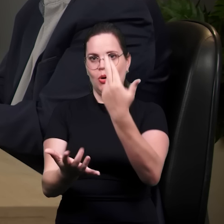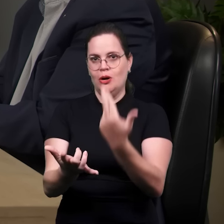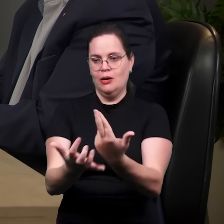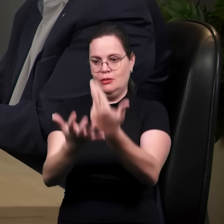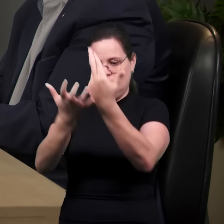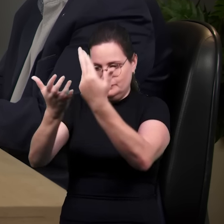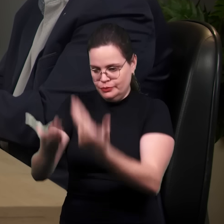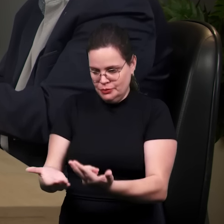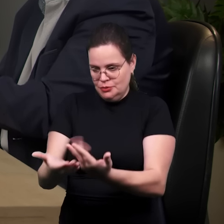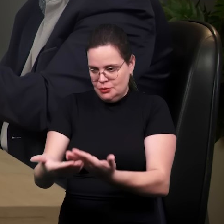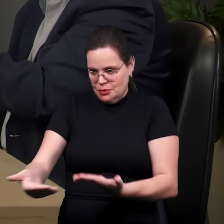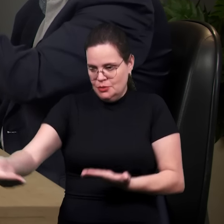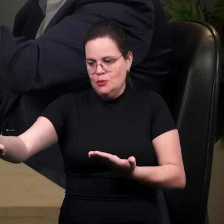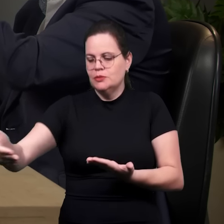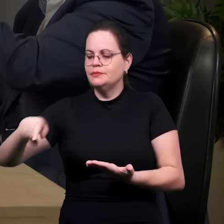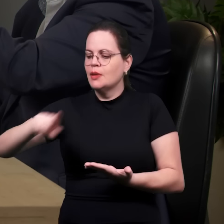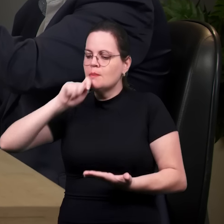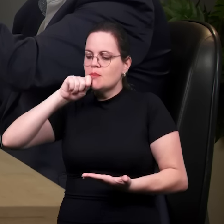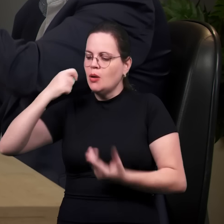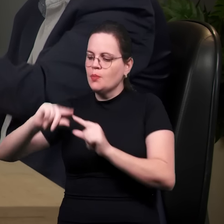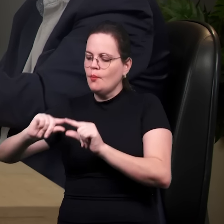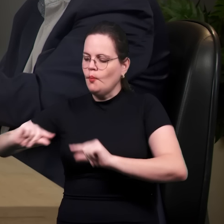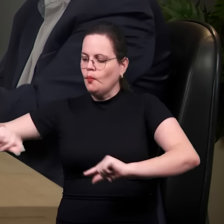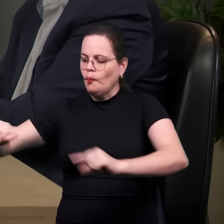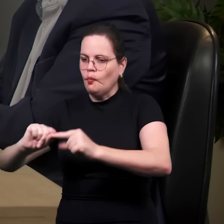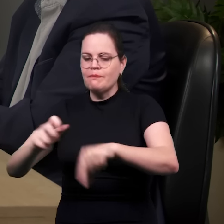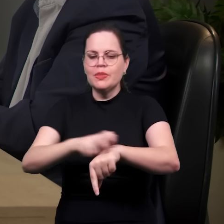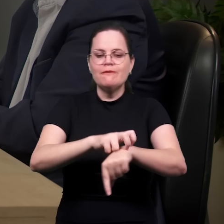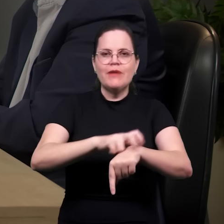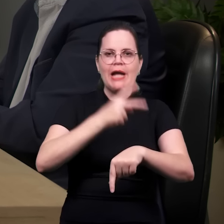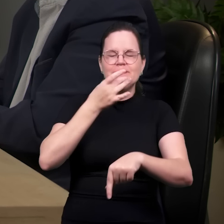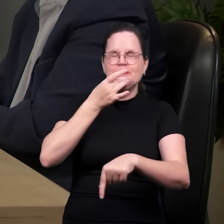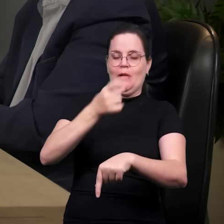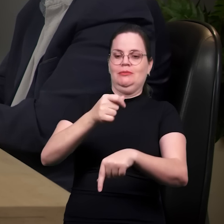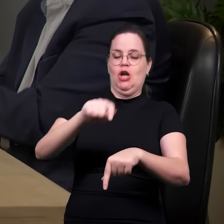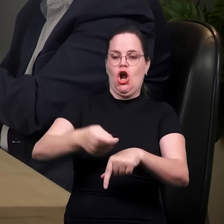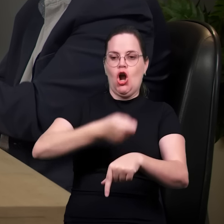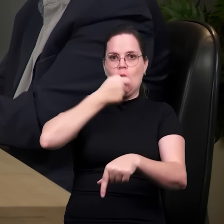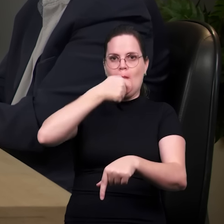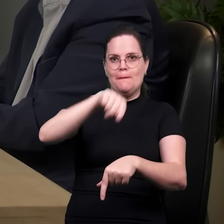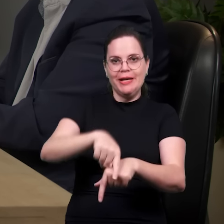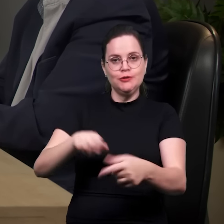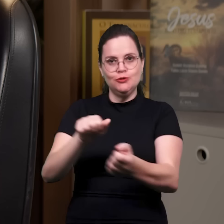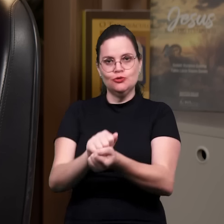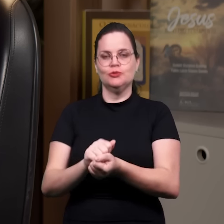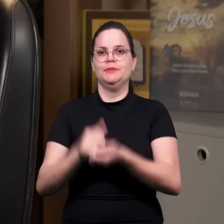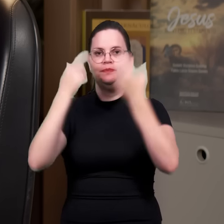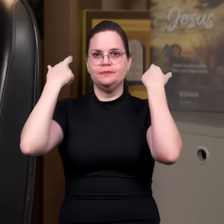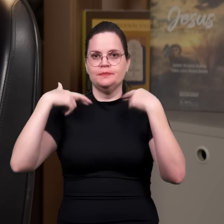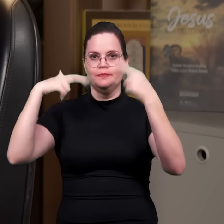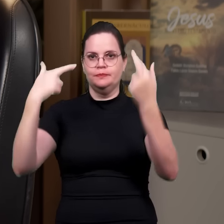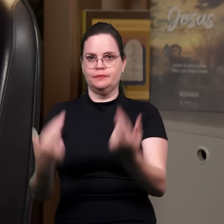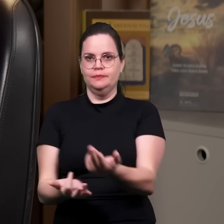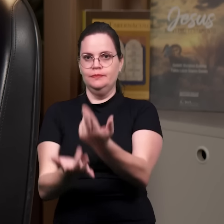fogo é Jesus o alimento pela sua palavra, né? Com a ação do Espírito, com a revelação os